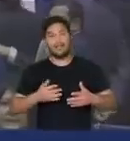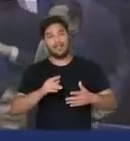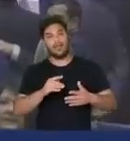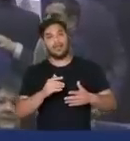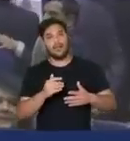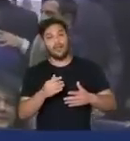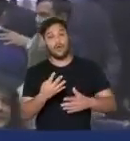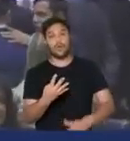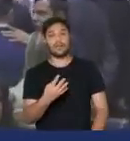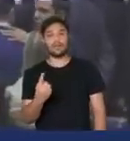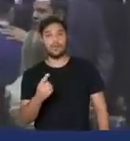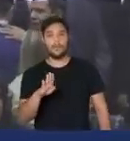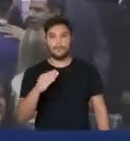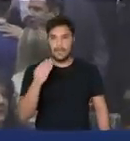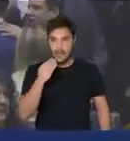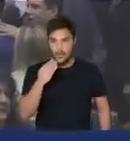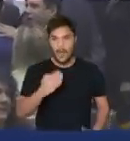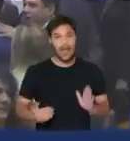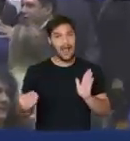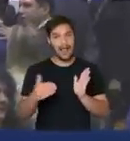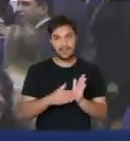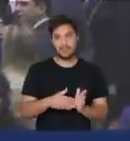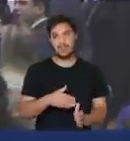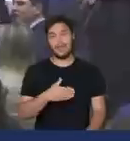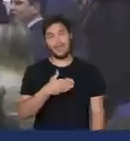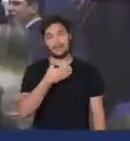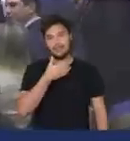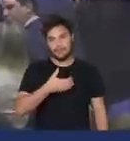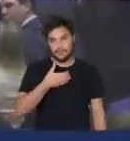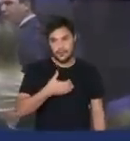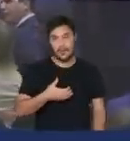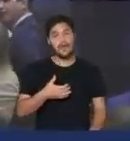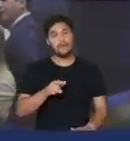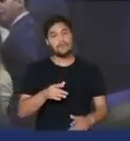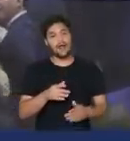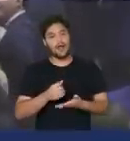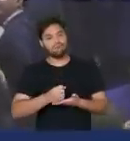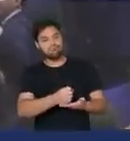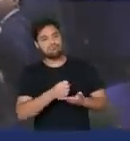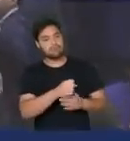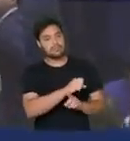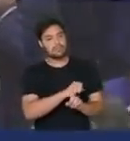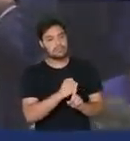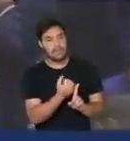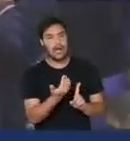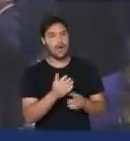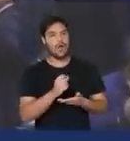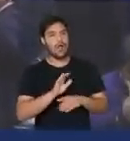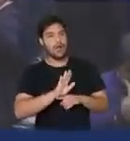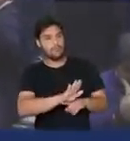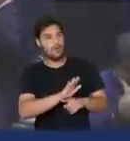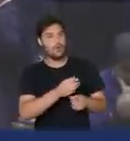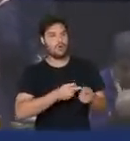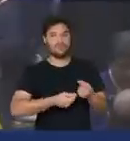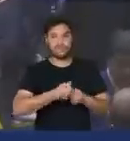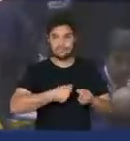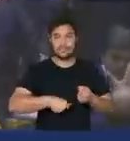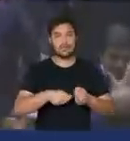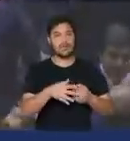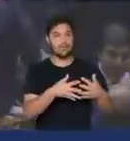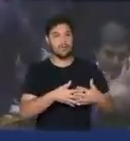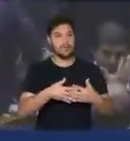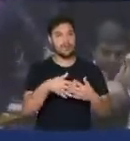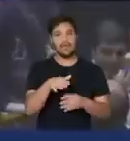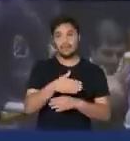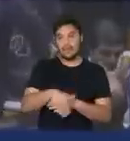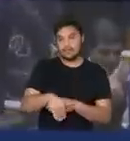gastos mais 41 bilhões de reais até o final do ano para aumentar benefícios sociais, conceder ajuda financeira a caminhoneiros e